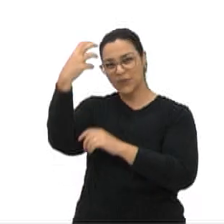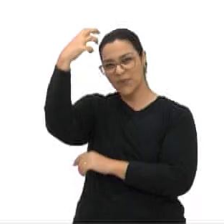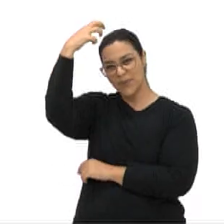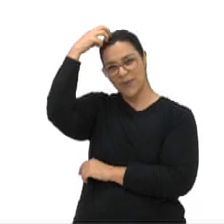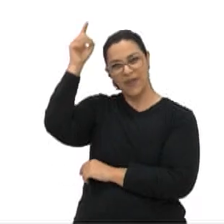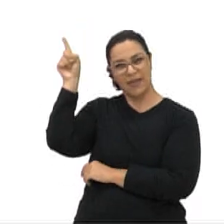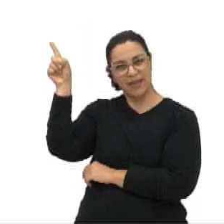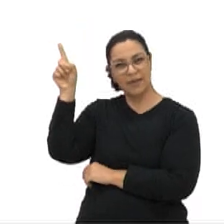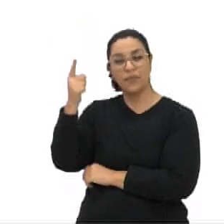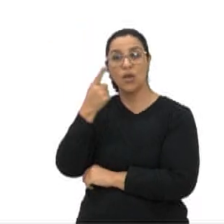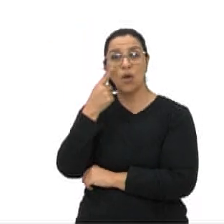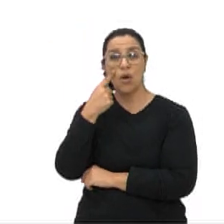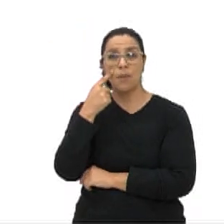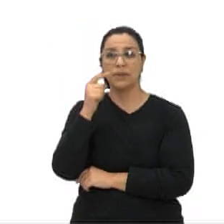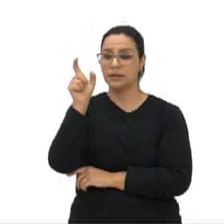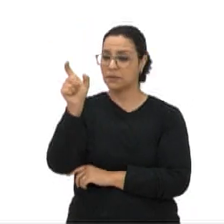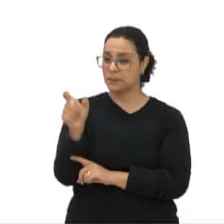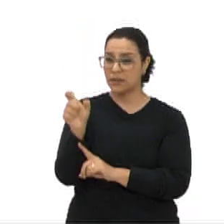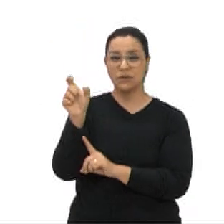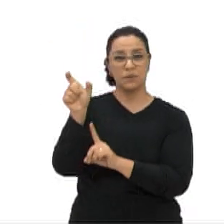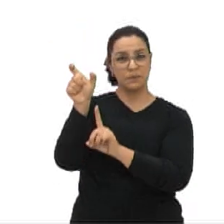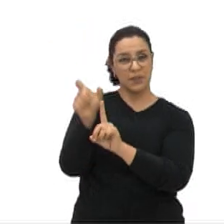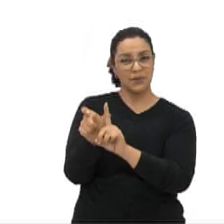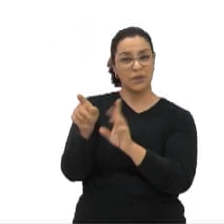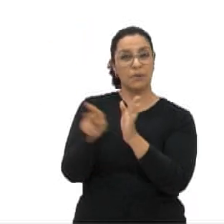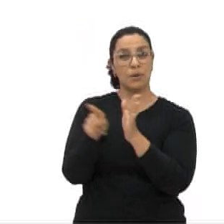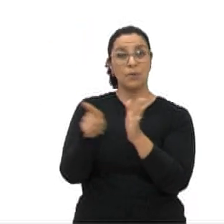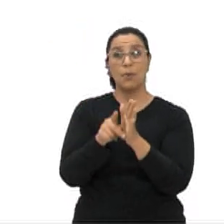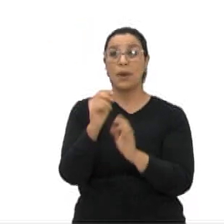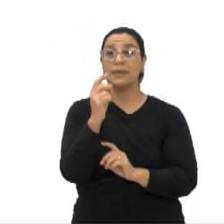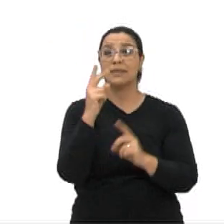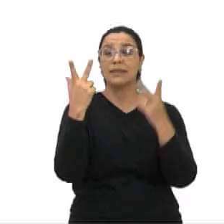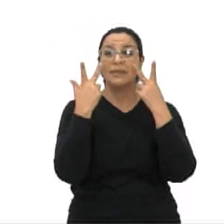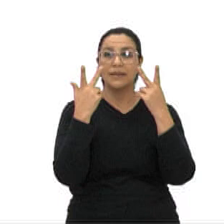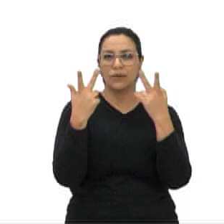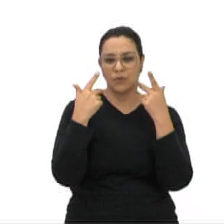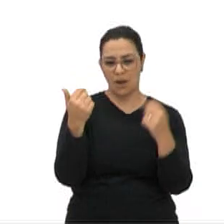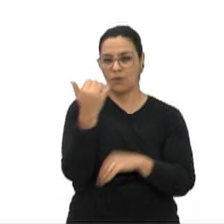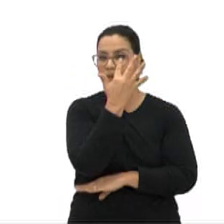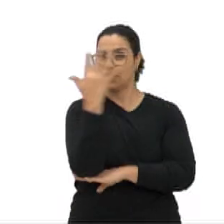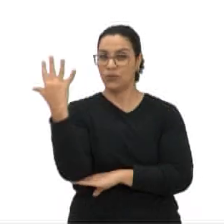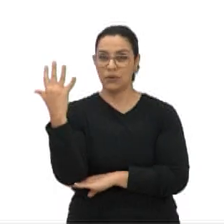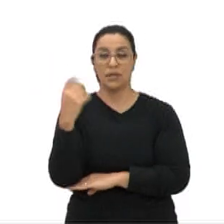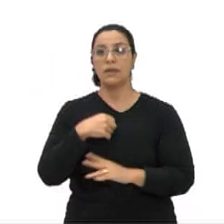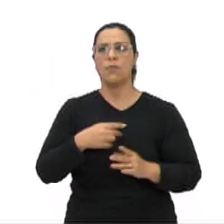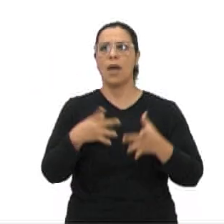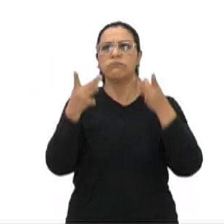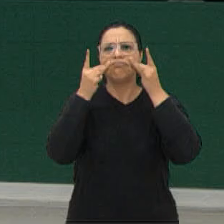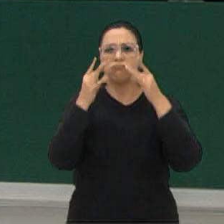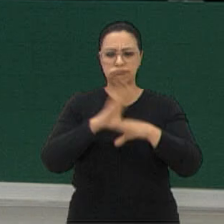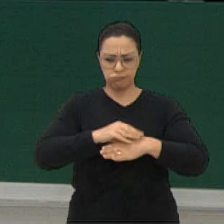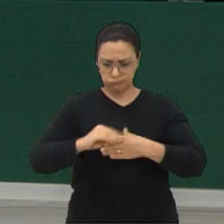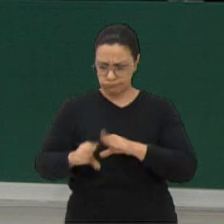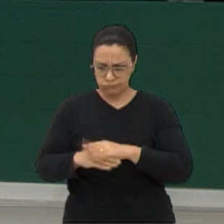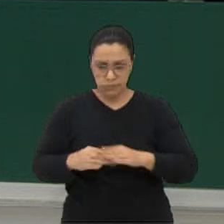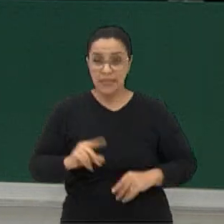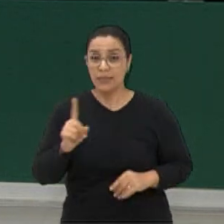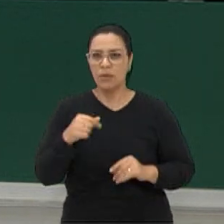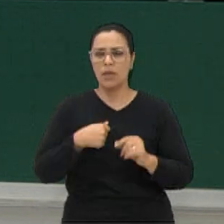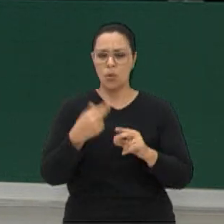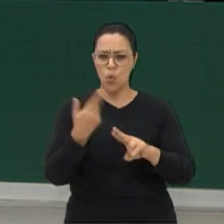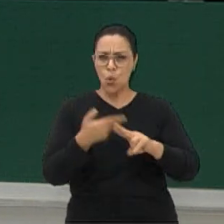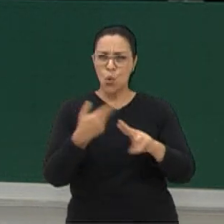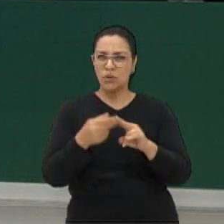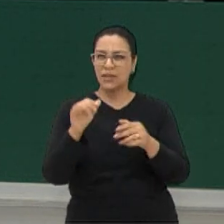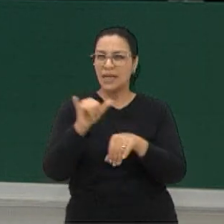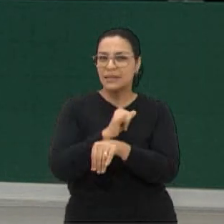tá? Então, mas esse personagem utilizando itens da natureza e não o personagem em si. Olha que interessantíssimo, olha o